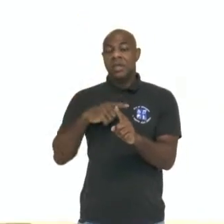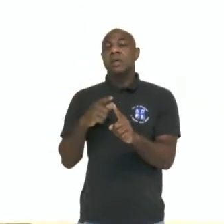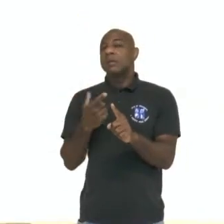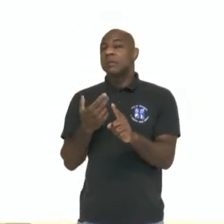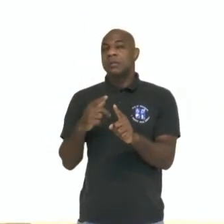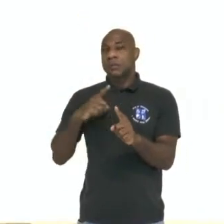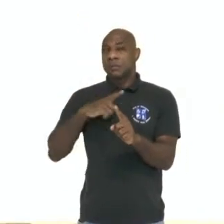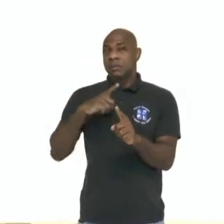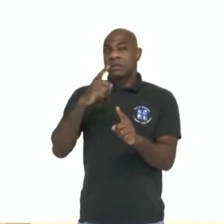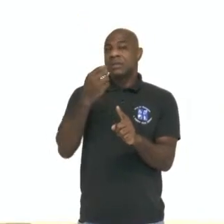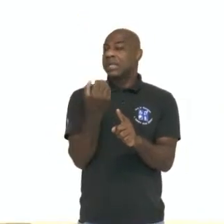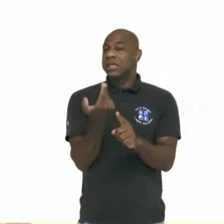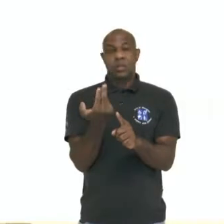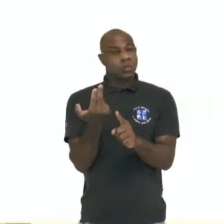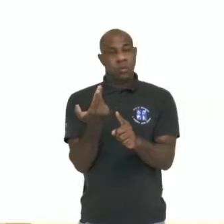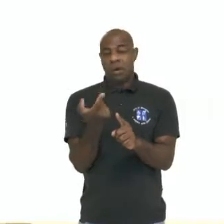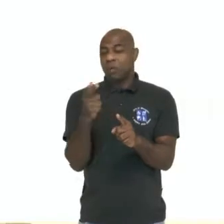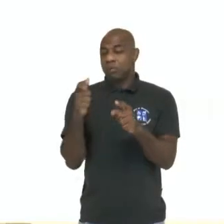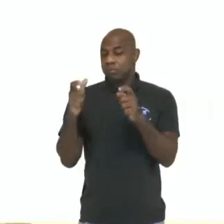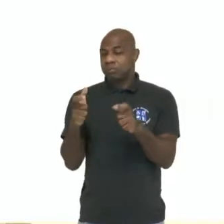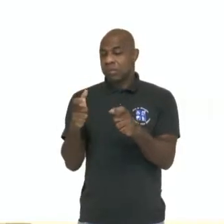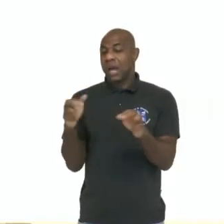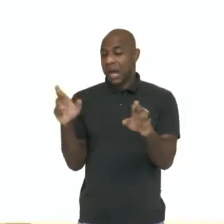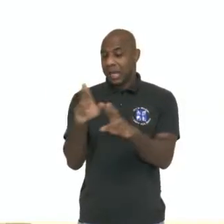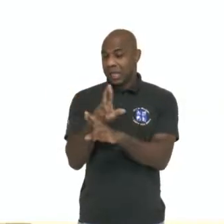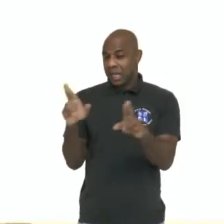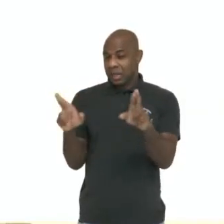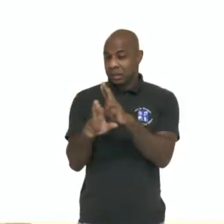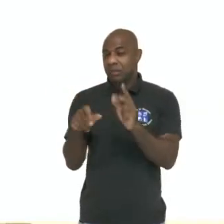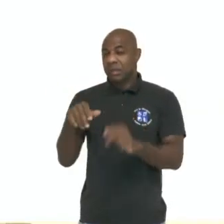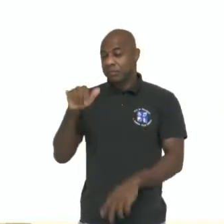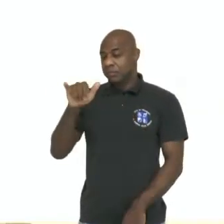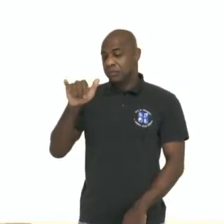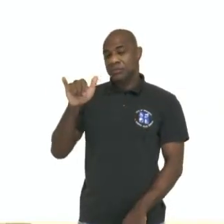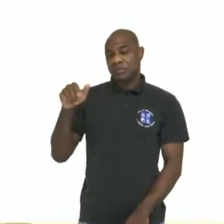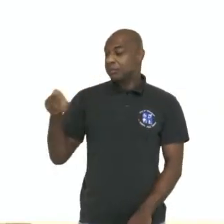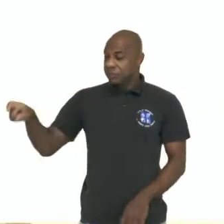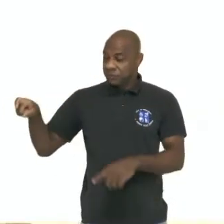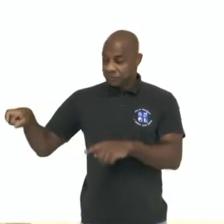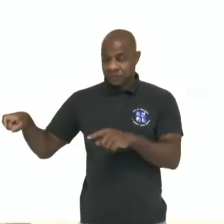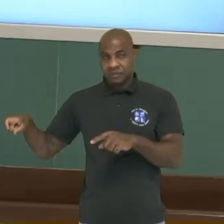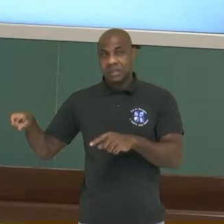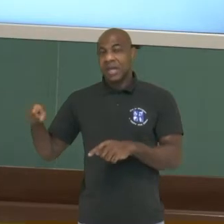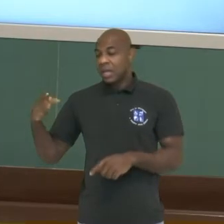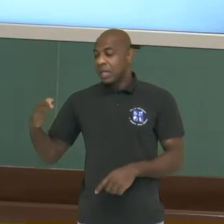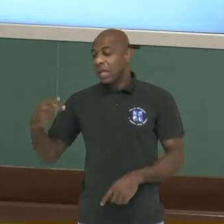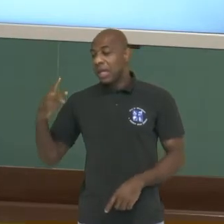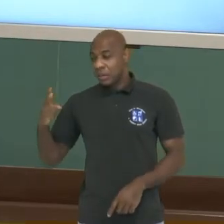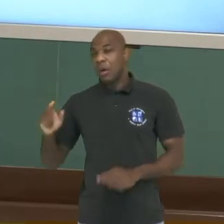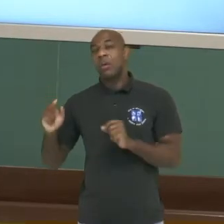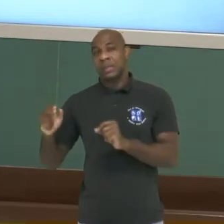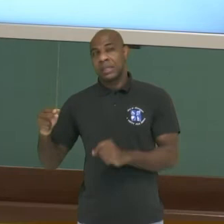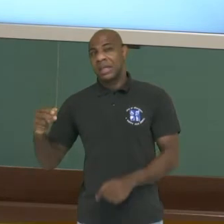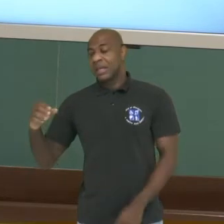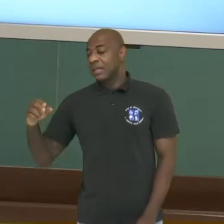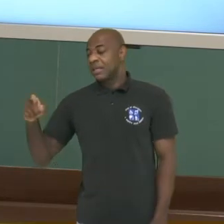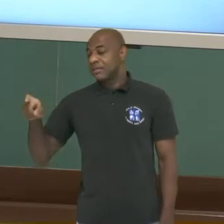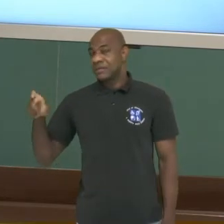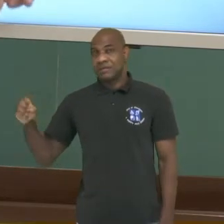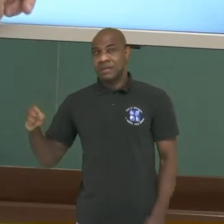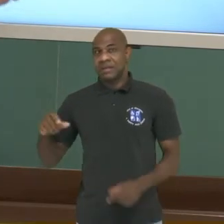mesma abscissa e a relação é dada por x é igual a x0. Tranquilo? Quando ela vai ficar aqui,